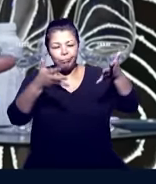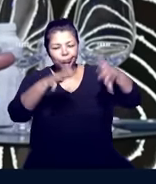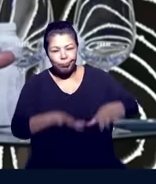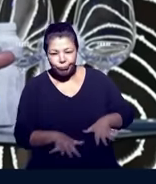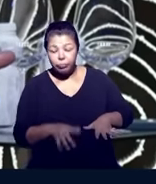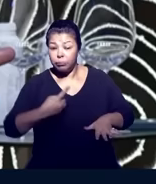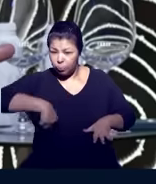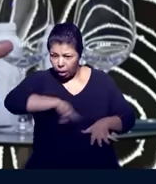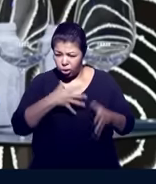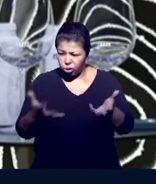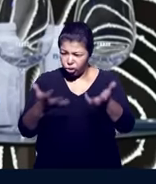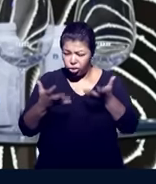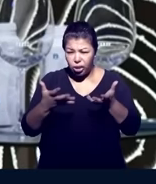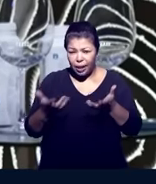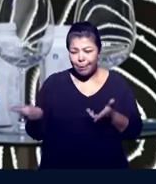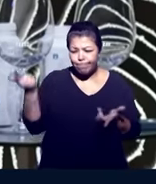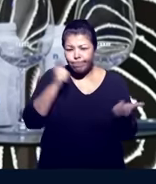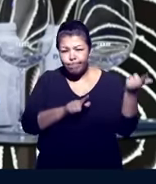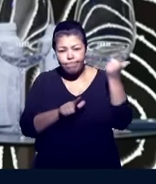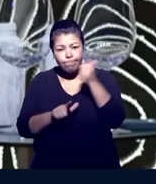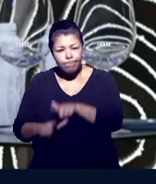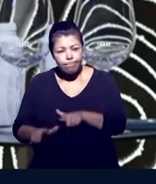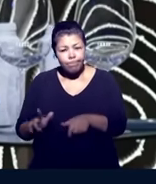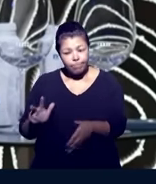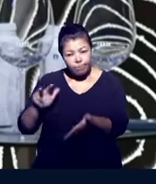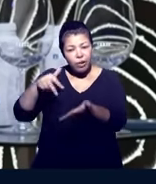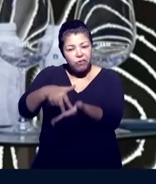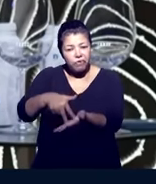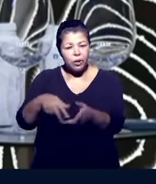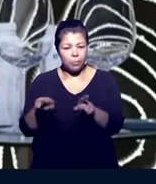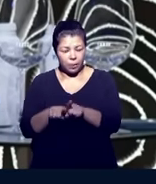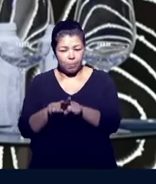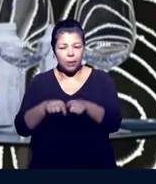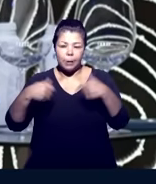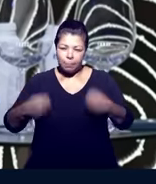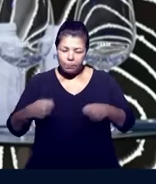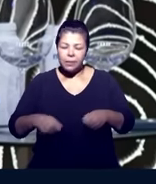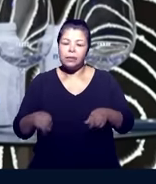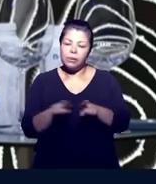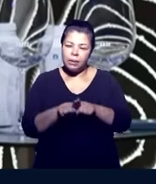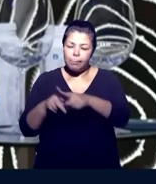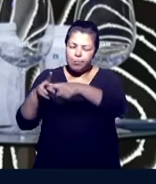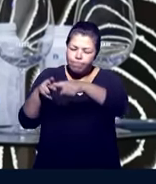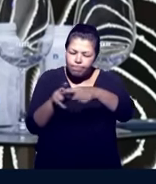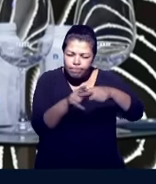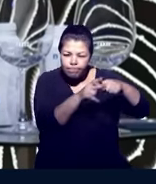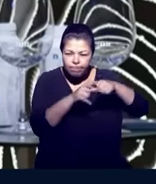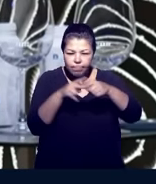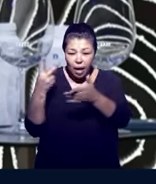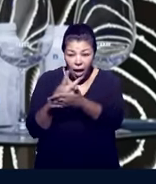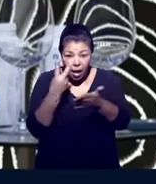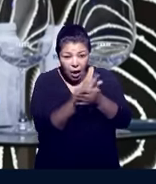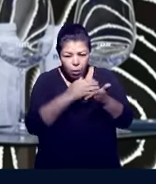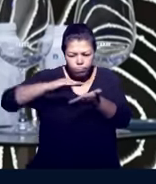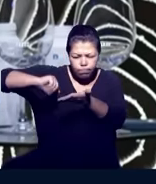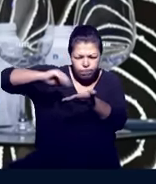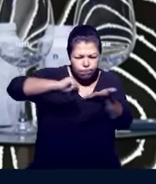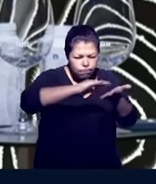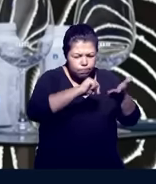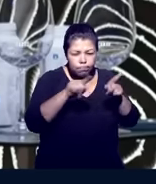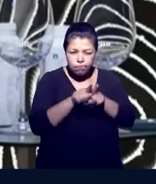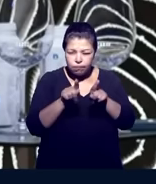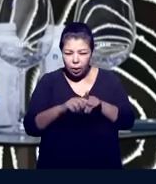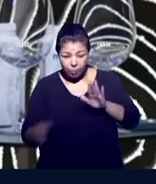essas conquistas Então a maneira de fazer isso é corrigindo as distorções eh criando o Marco